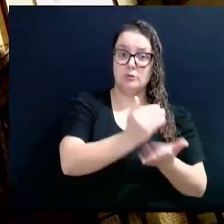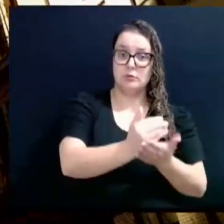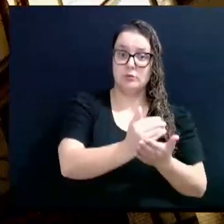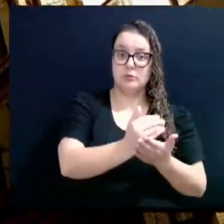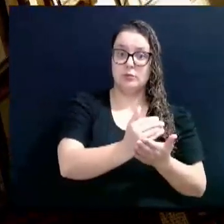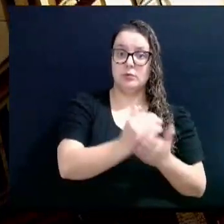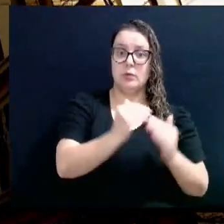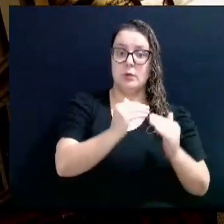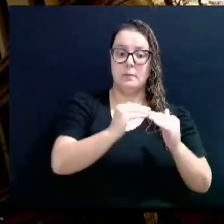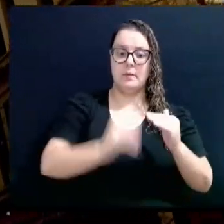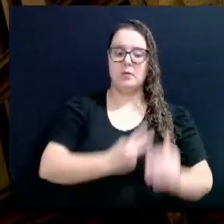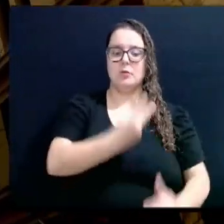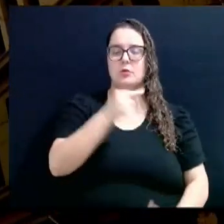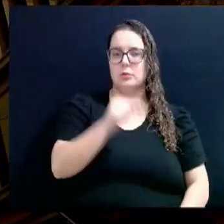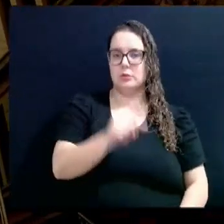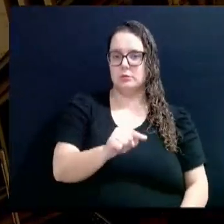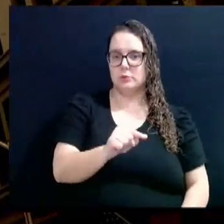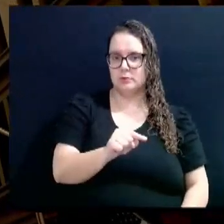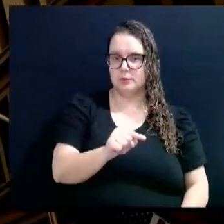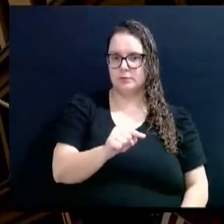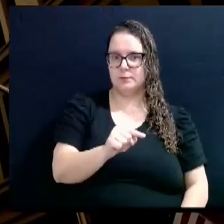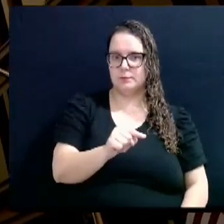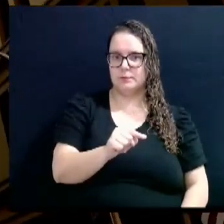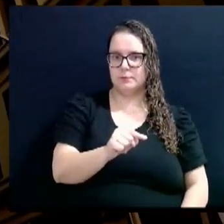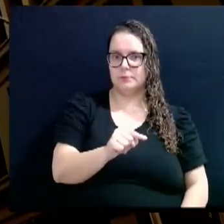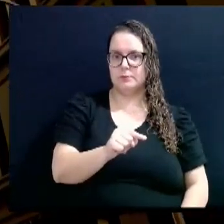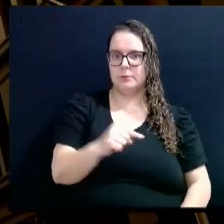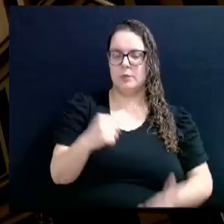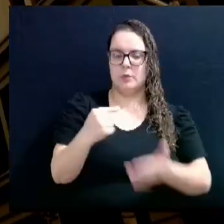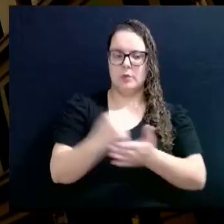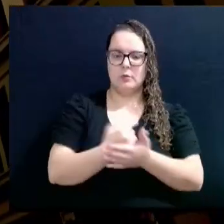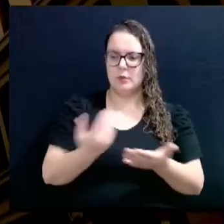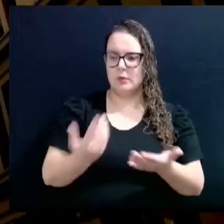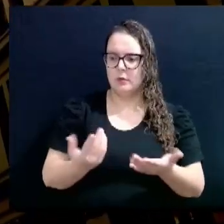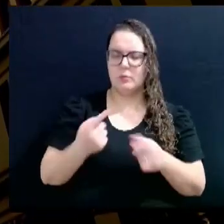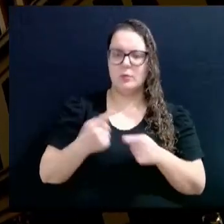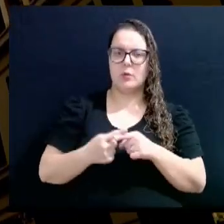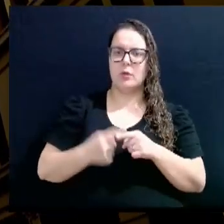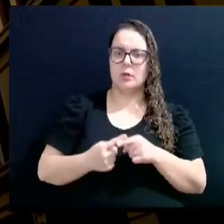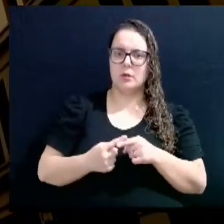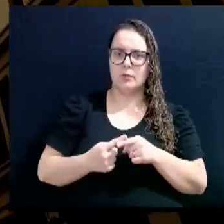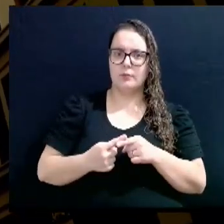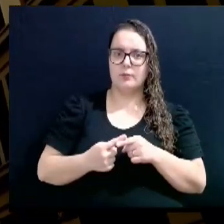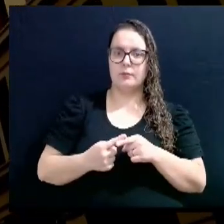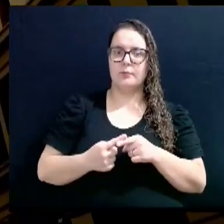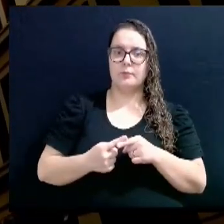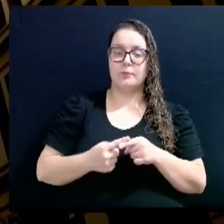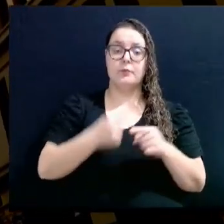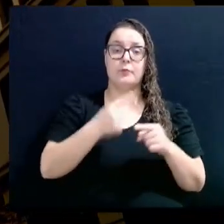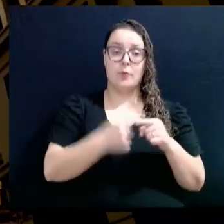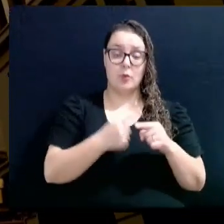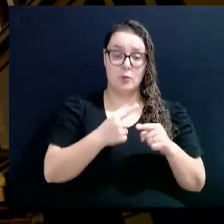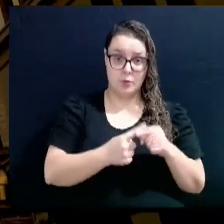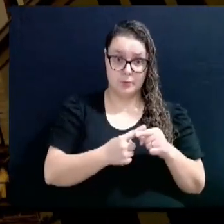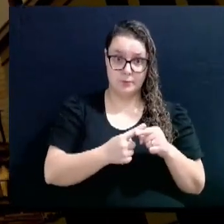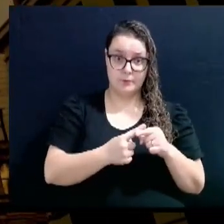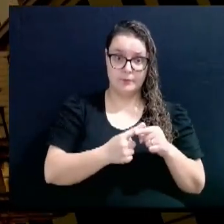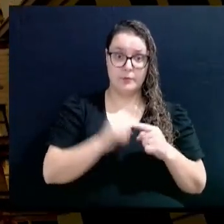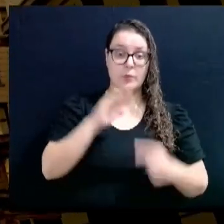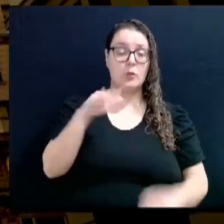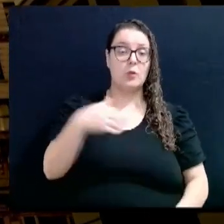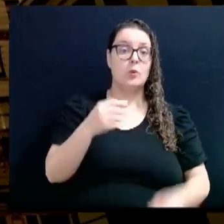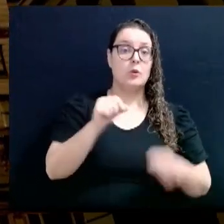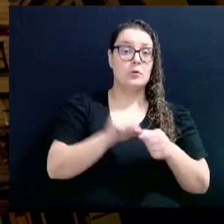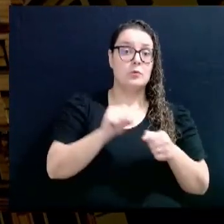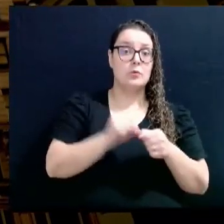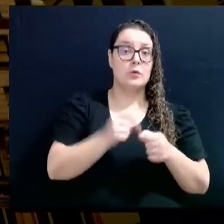R$2.000. Você pode me perguntar, peraí, professor, por quê? Porque quando você faz um